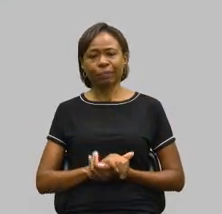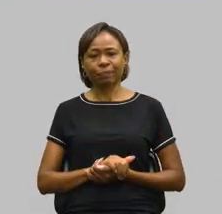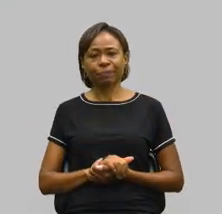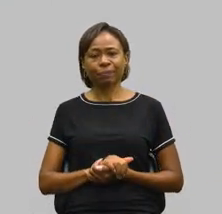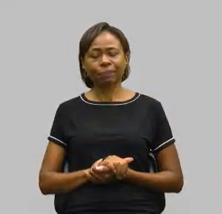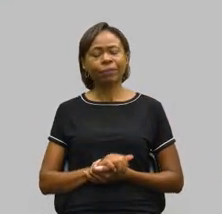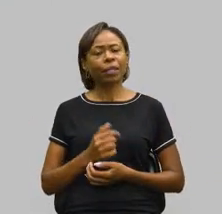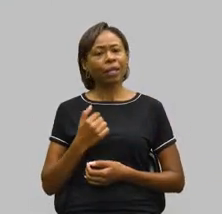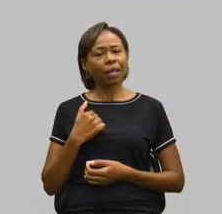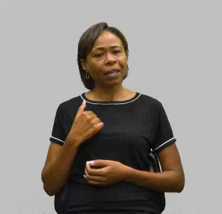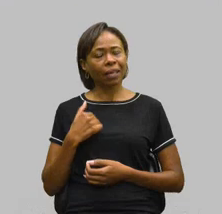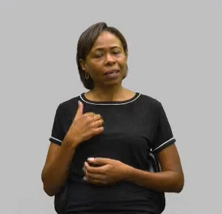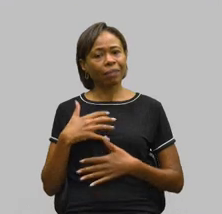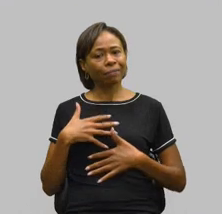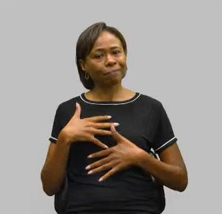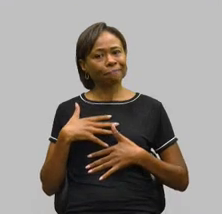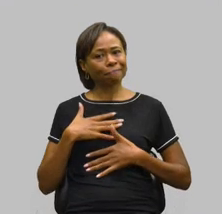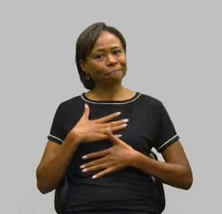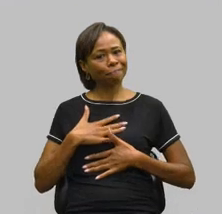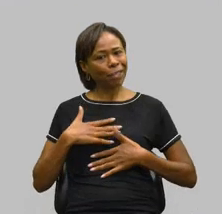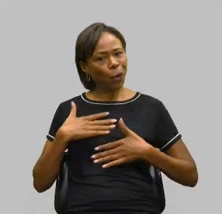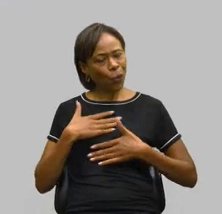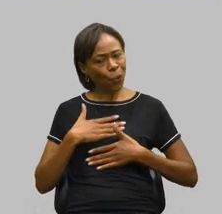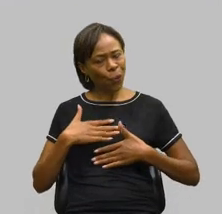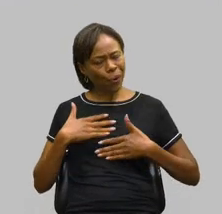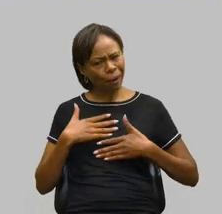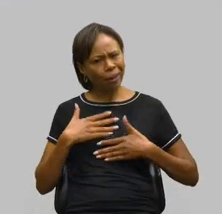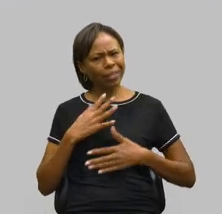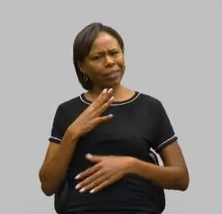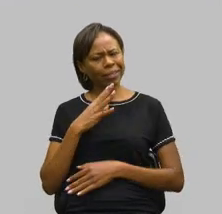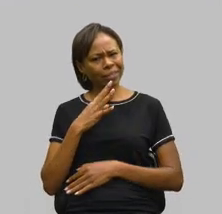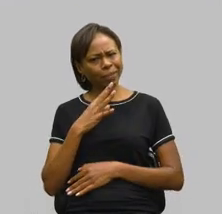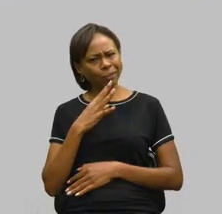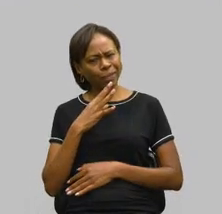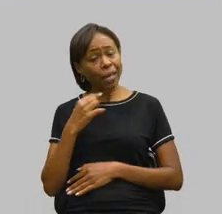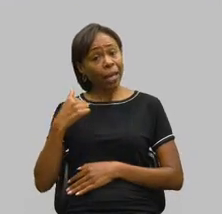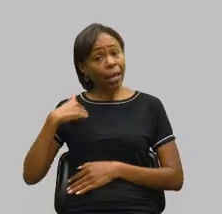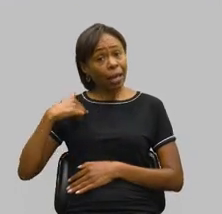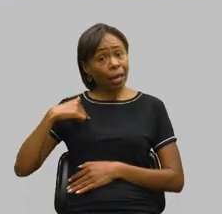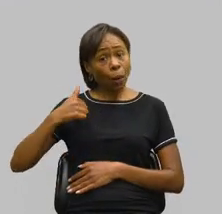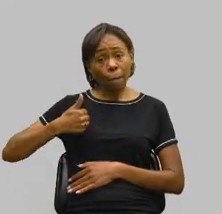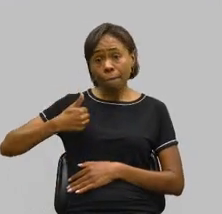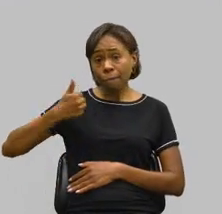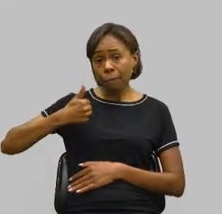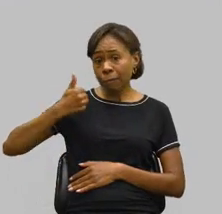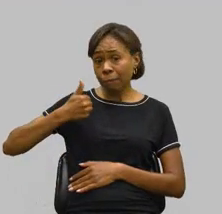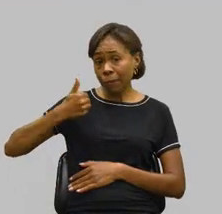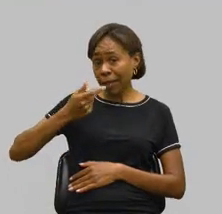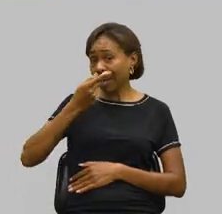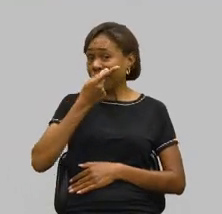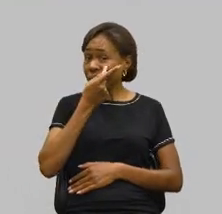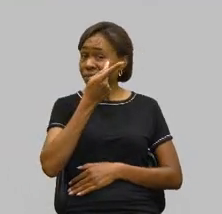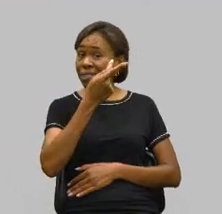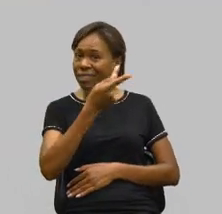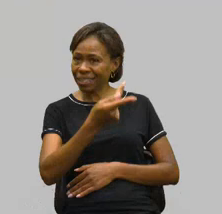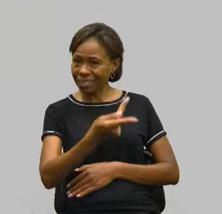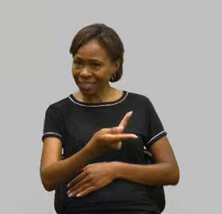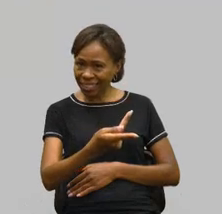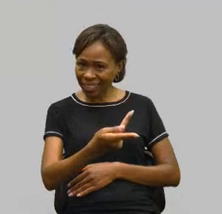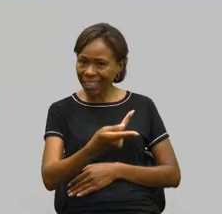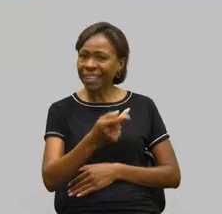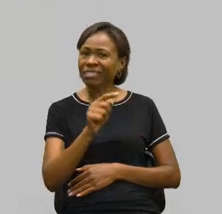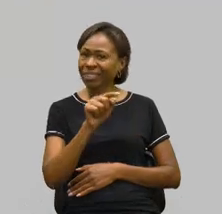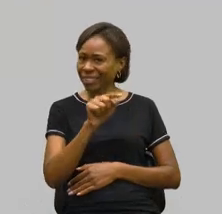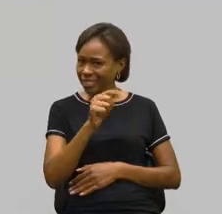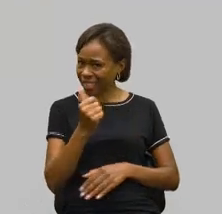eu tive a honra de saber eu fui o primeiro parlamentar a visitá-la na secretaria depois de empossada